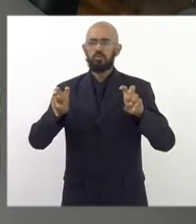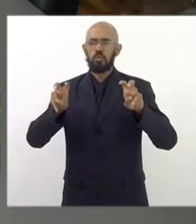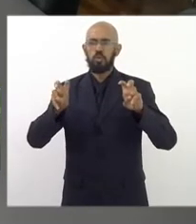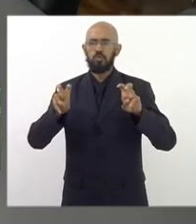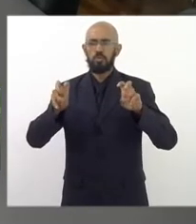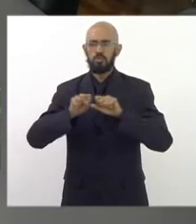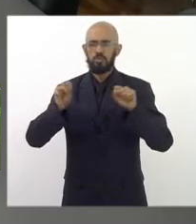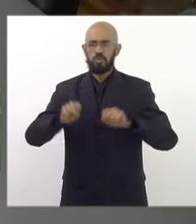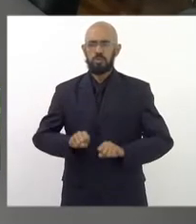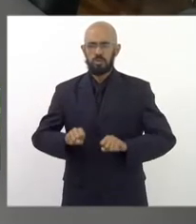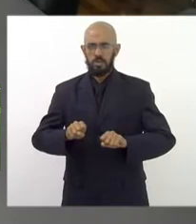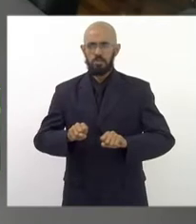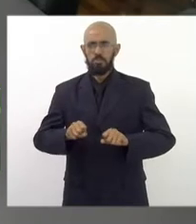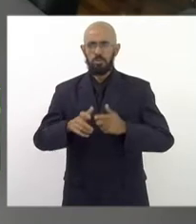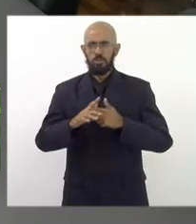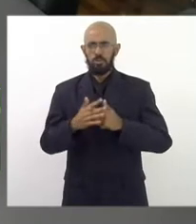regime,